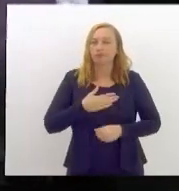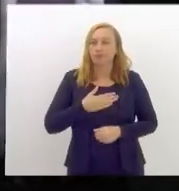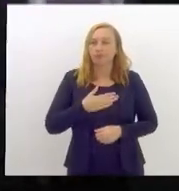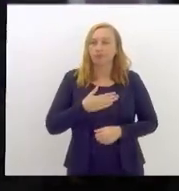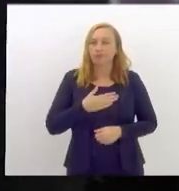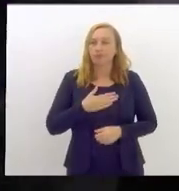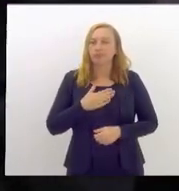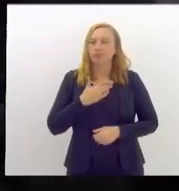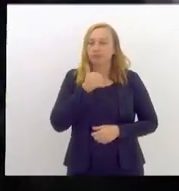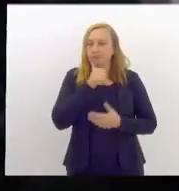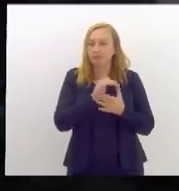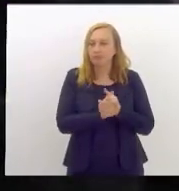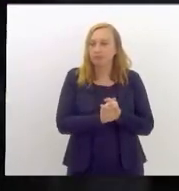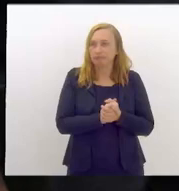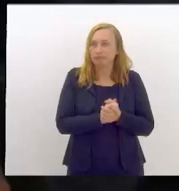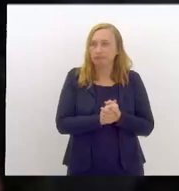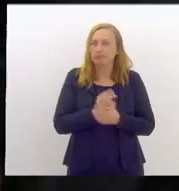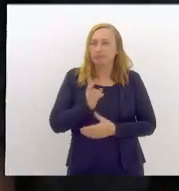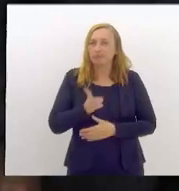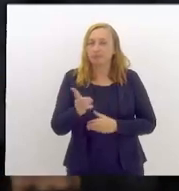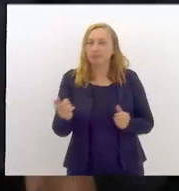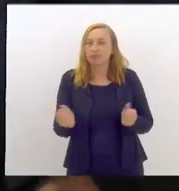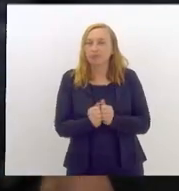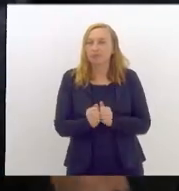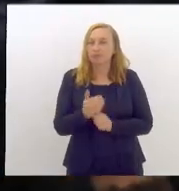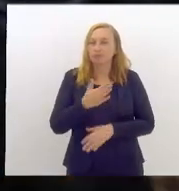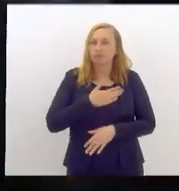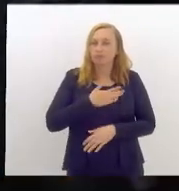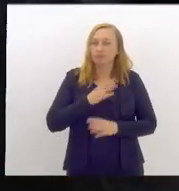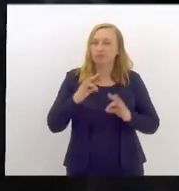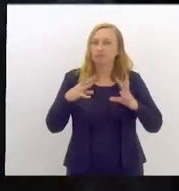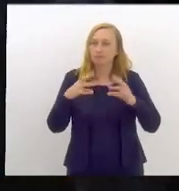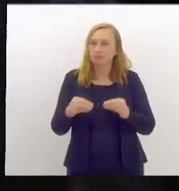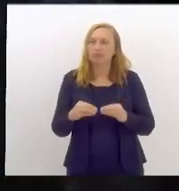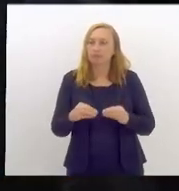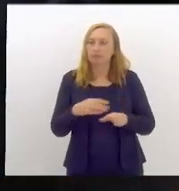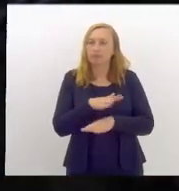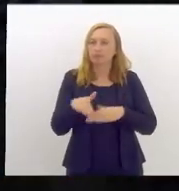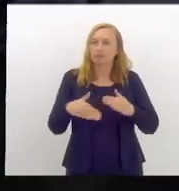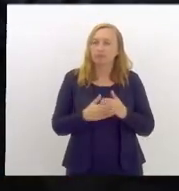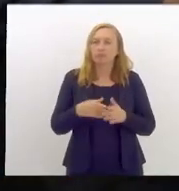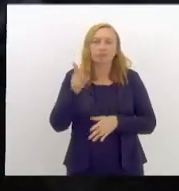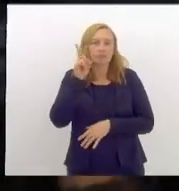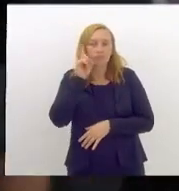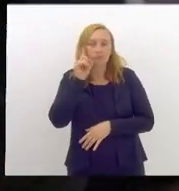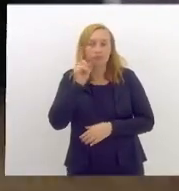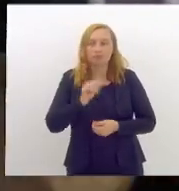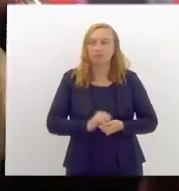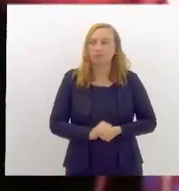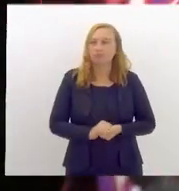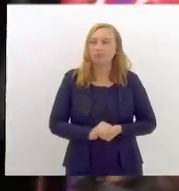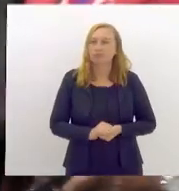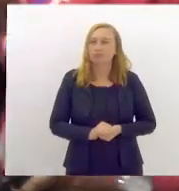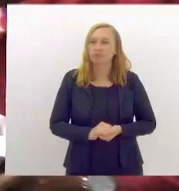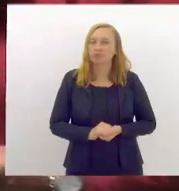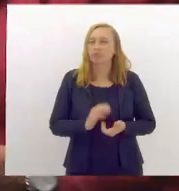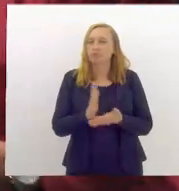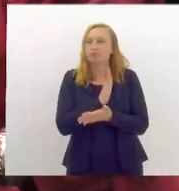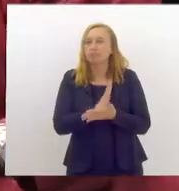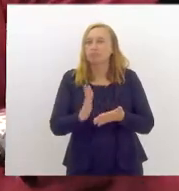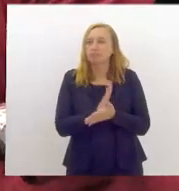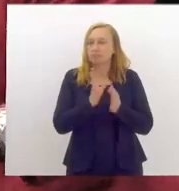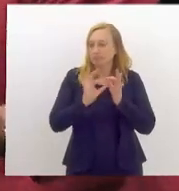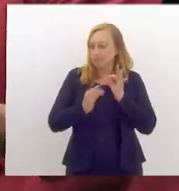minha esposa que sempre esteve do meu lado para tudo e em todos os dias e muitas vezes eu